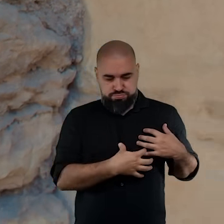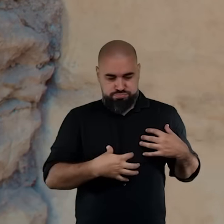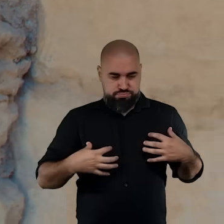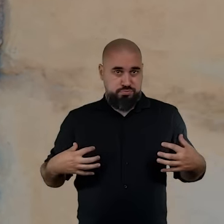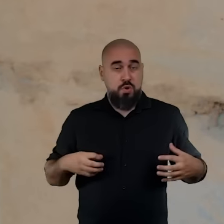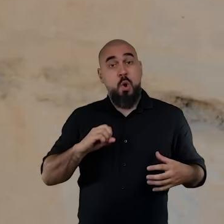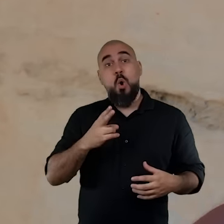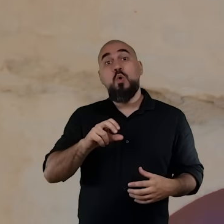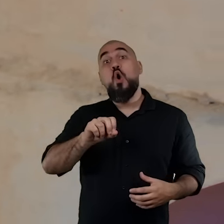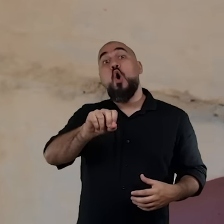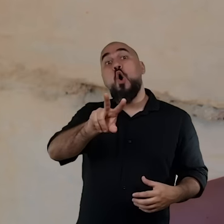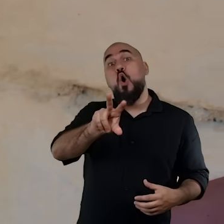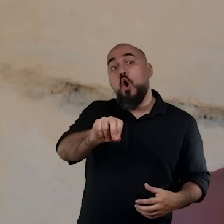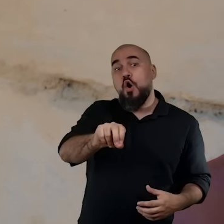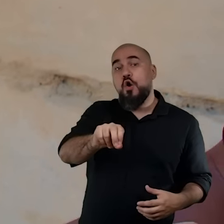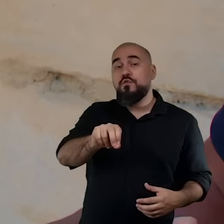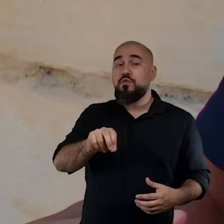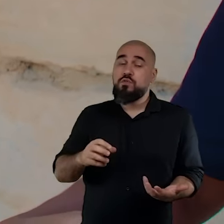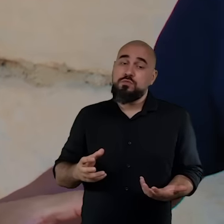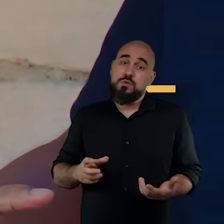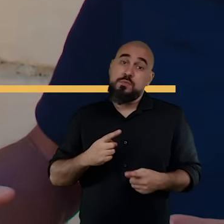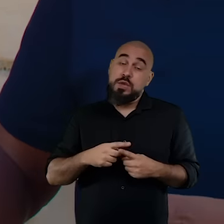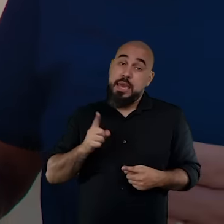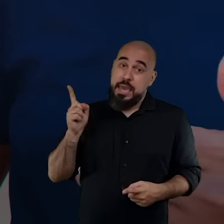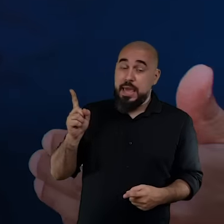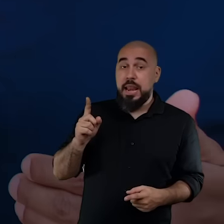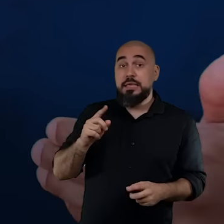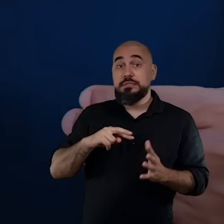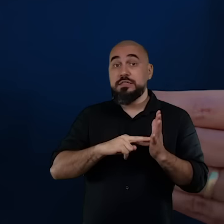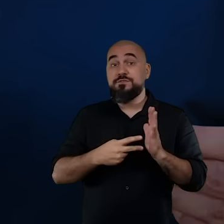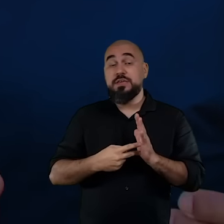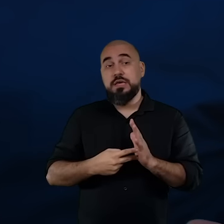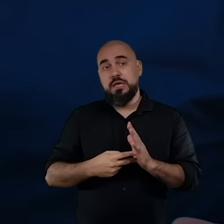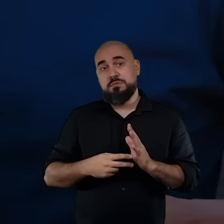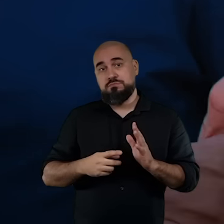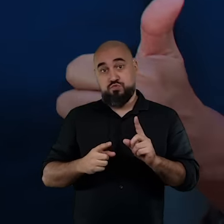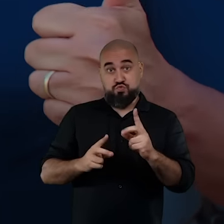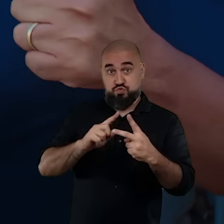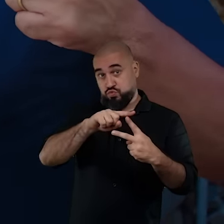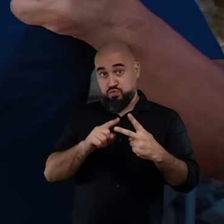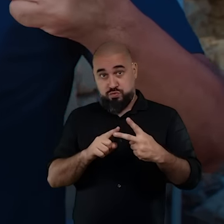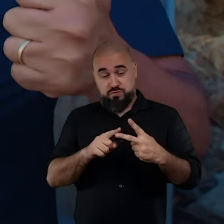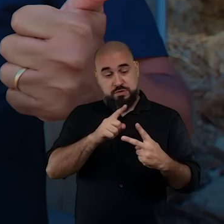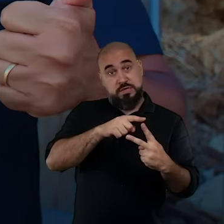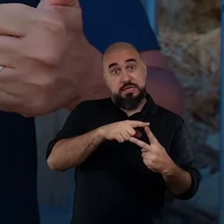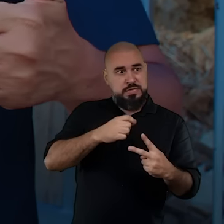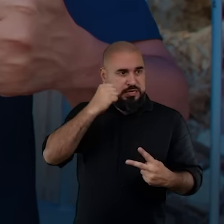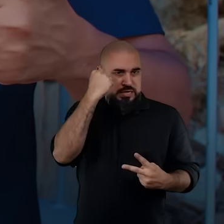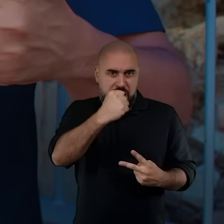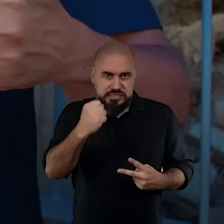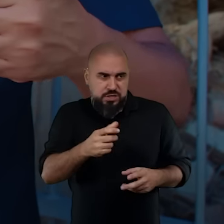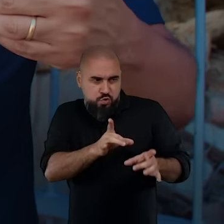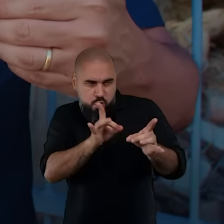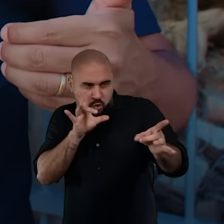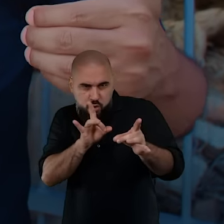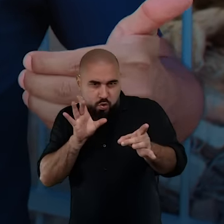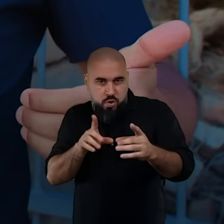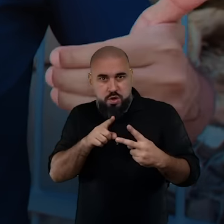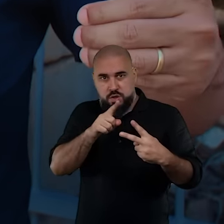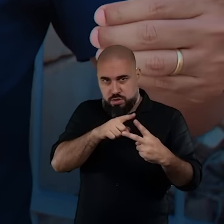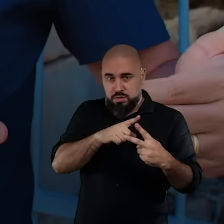sabe ovos que estavam aqui no seu peito, porque Ártemis representava ao mesmo tempo a deusa caçadora, tem uma versão da Diana